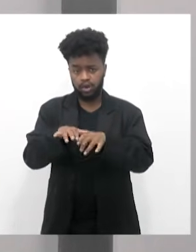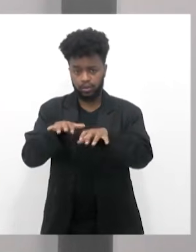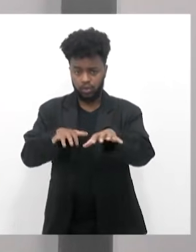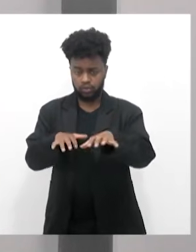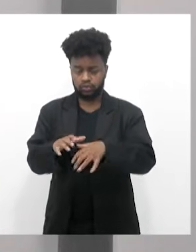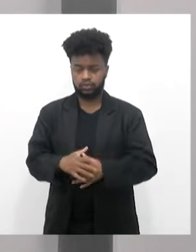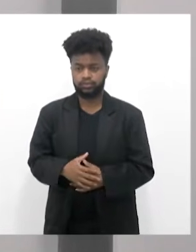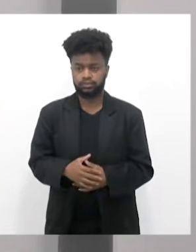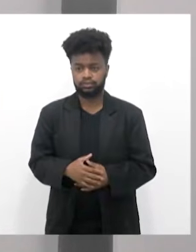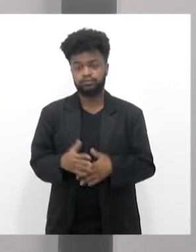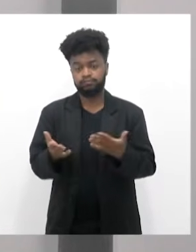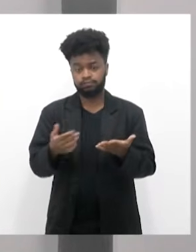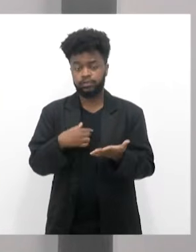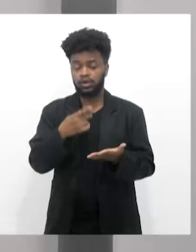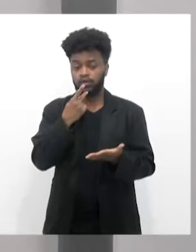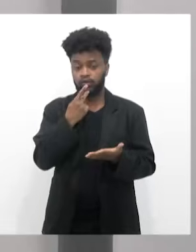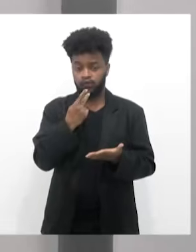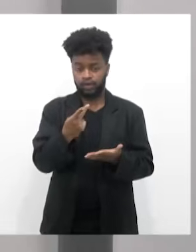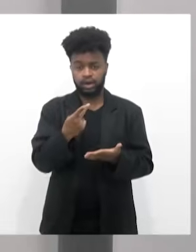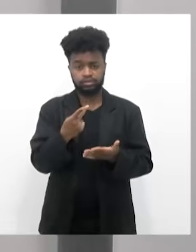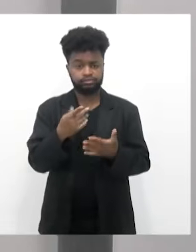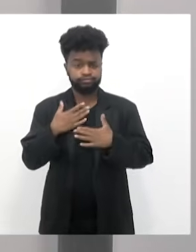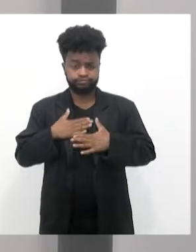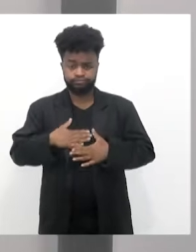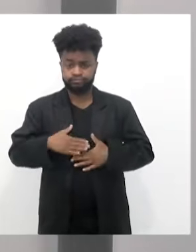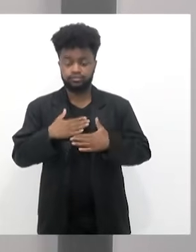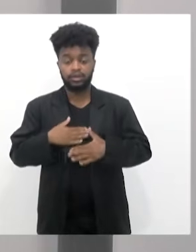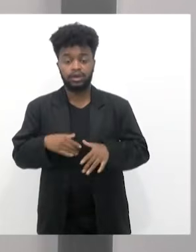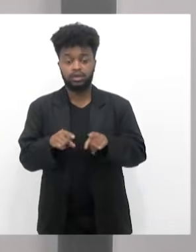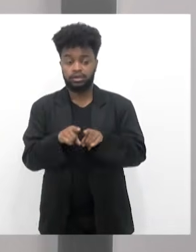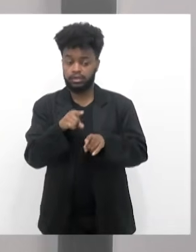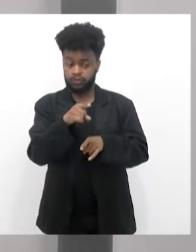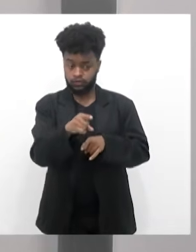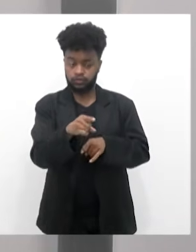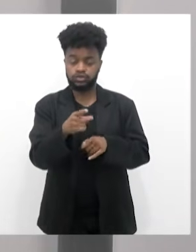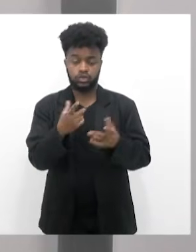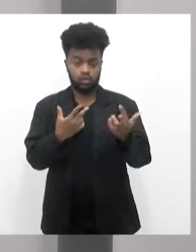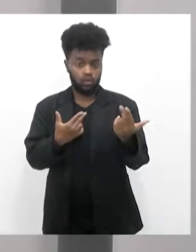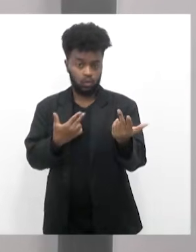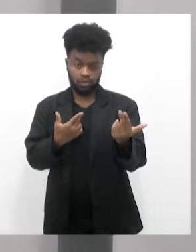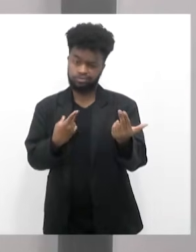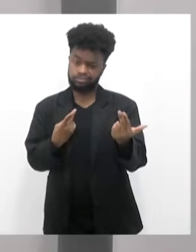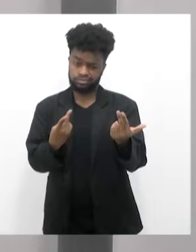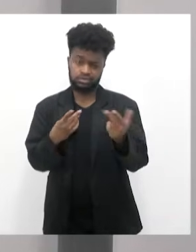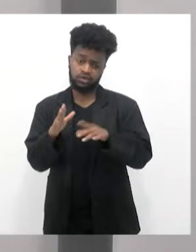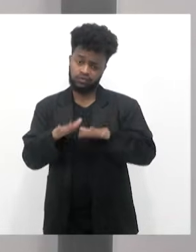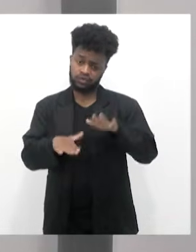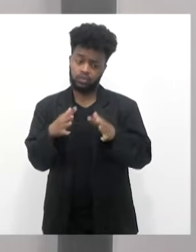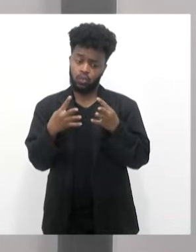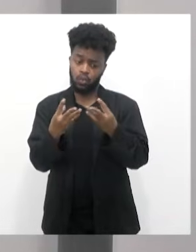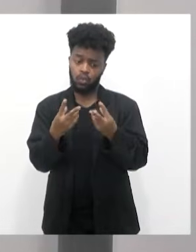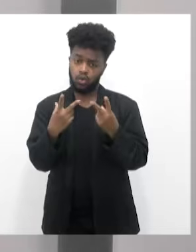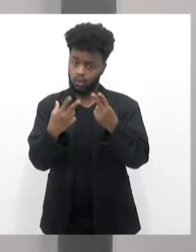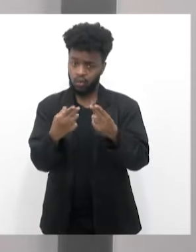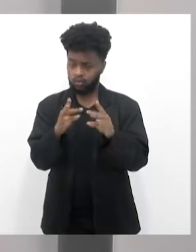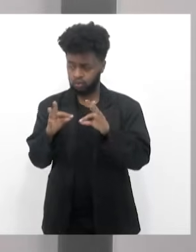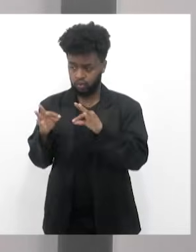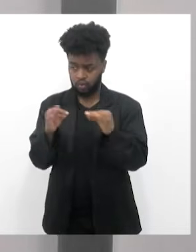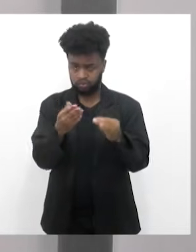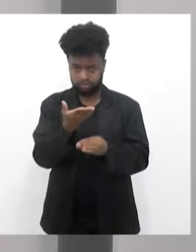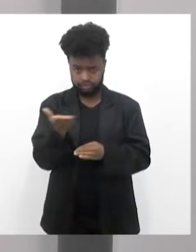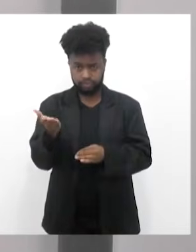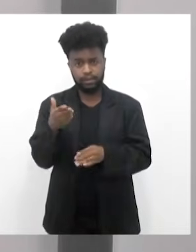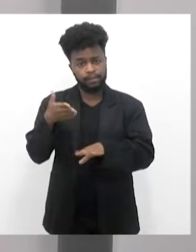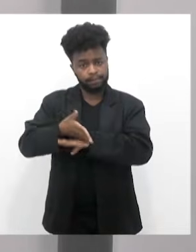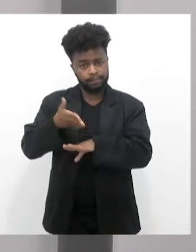remoto. E falo isso com toda tranquilidade, e Vossa Excelência também, como eu, talvez como todos aqui, sejamos muito